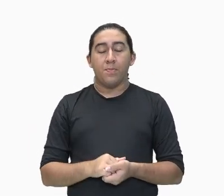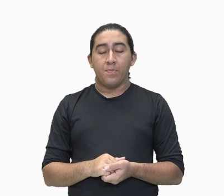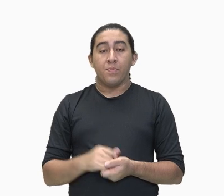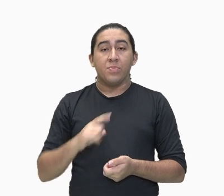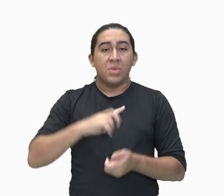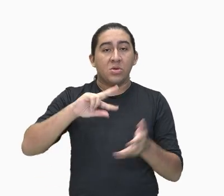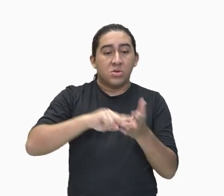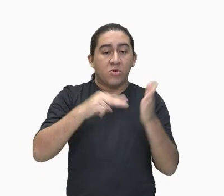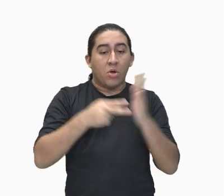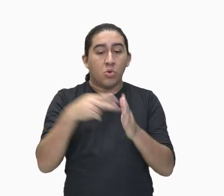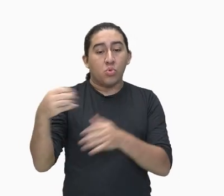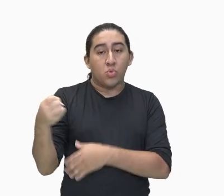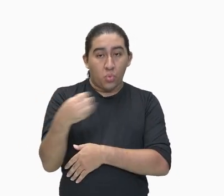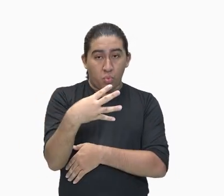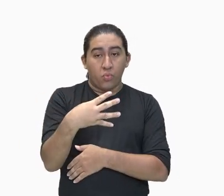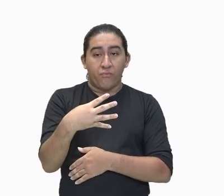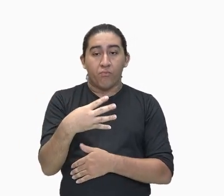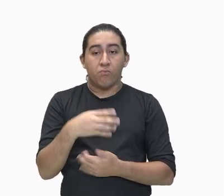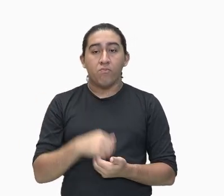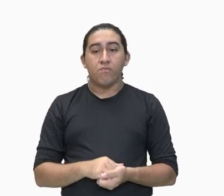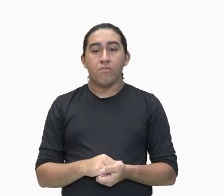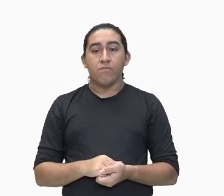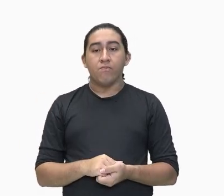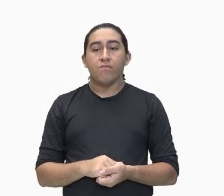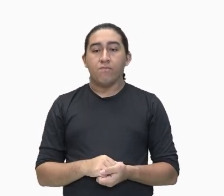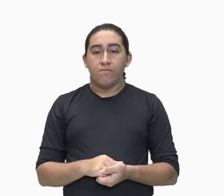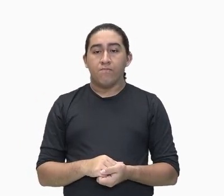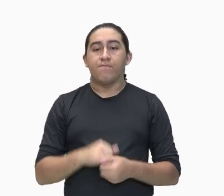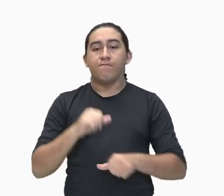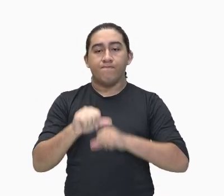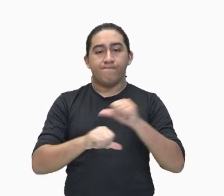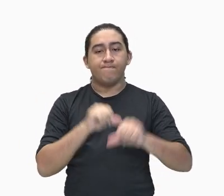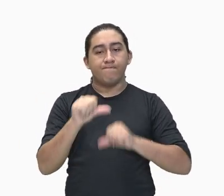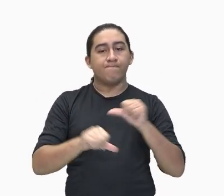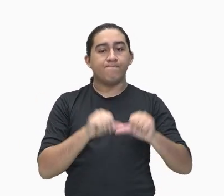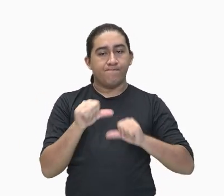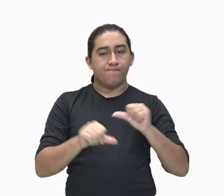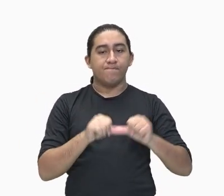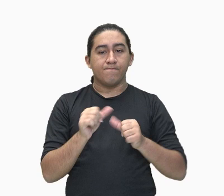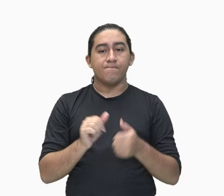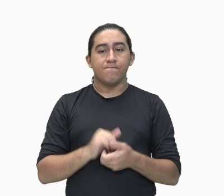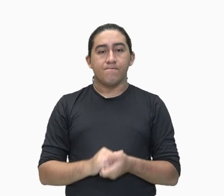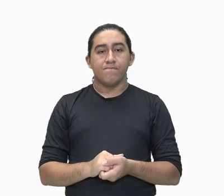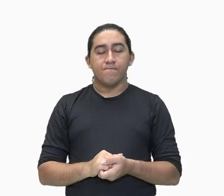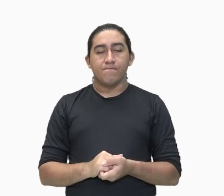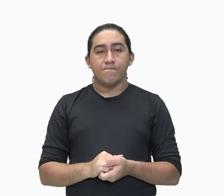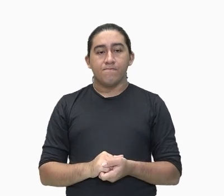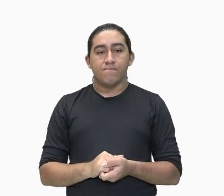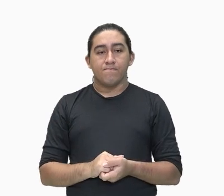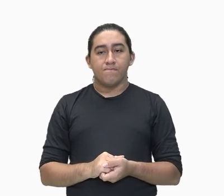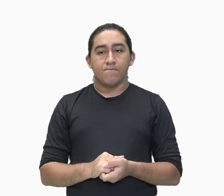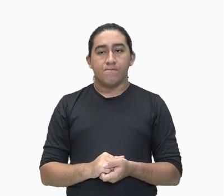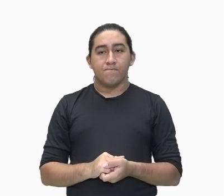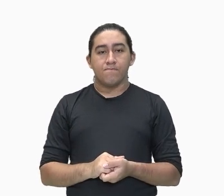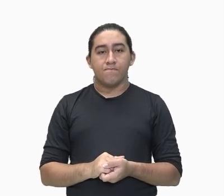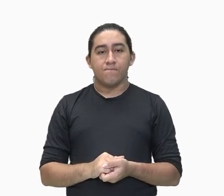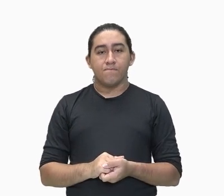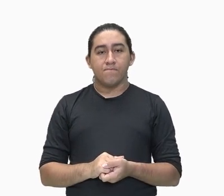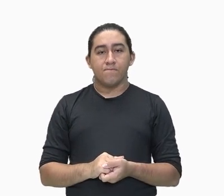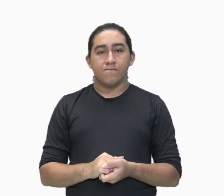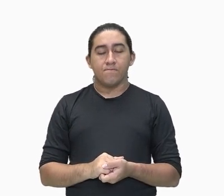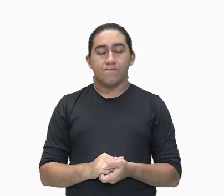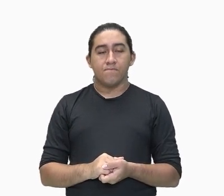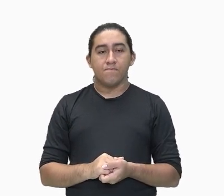duas palavras e elas vão se transformar em uma palavra composta, adquirindo um